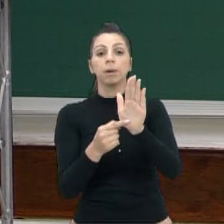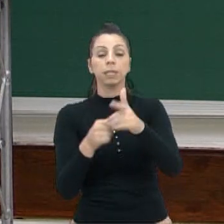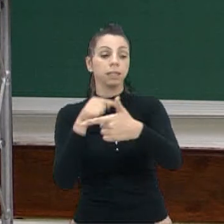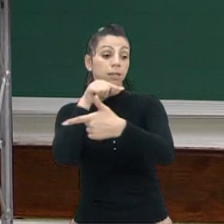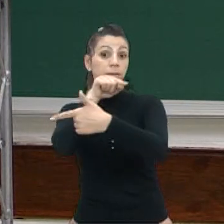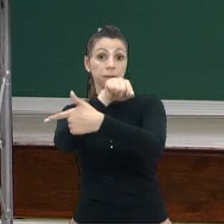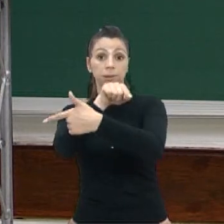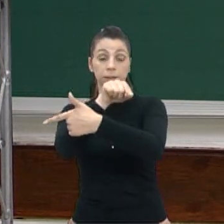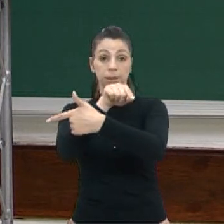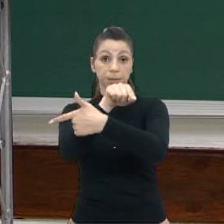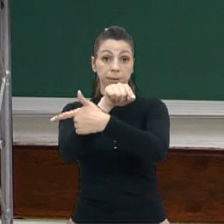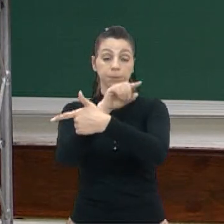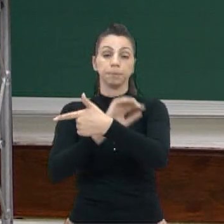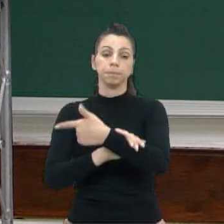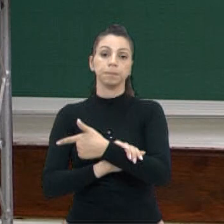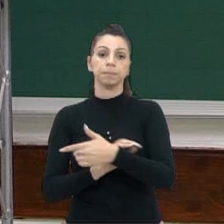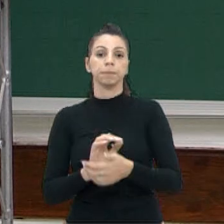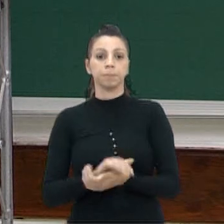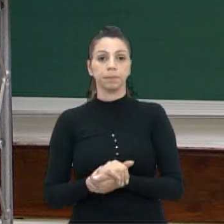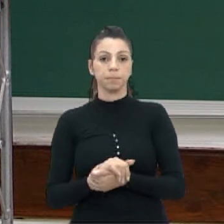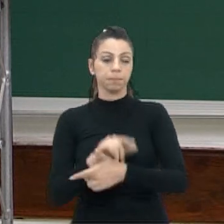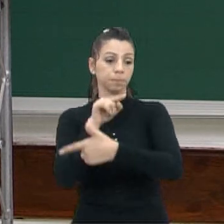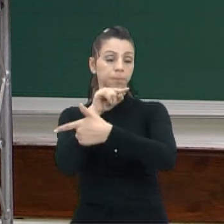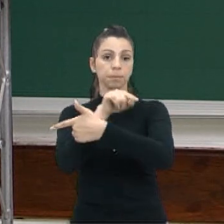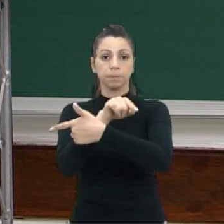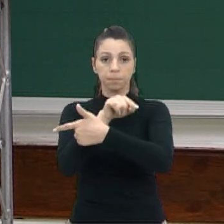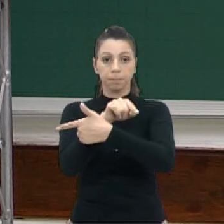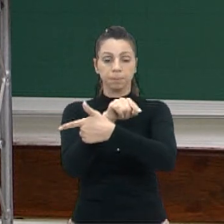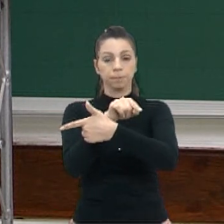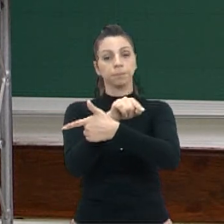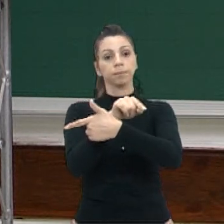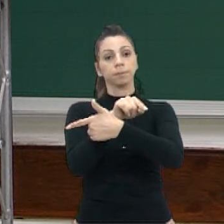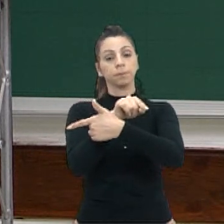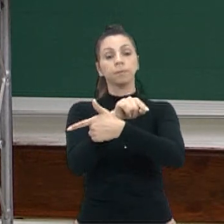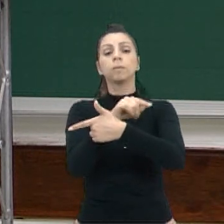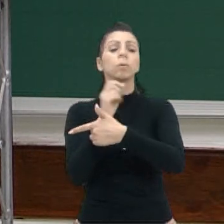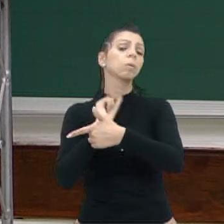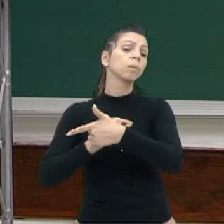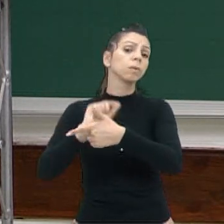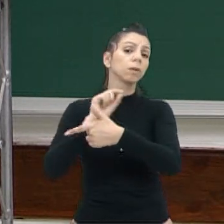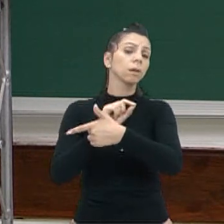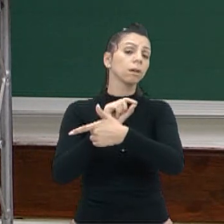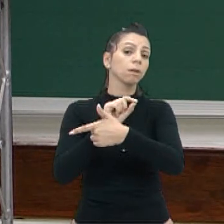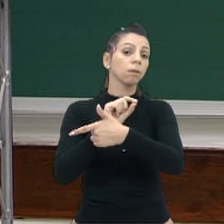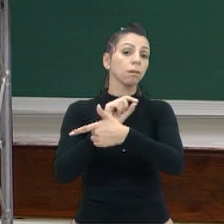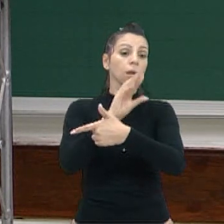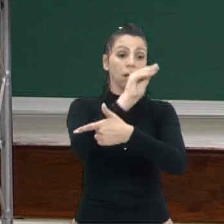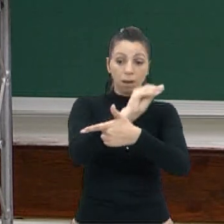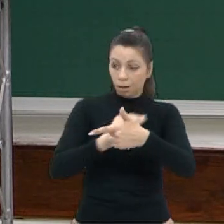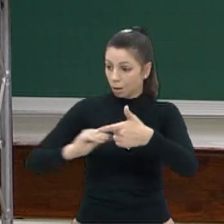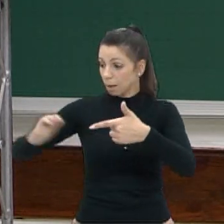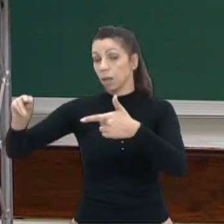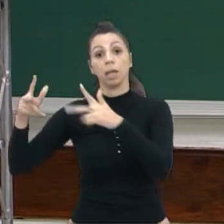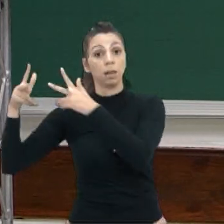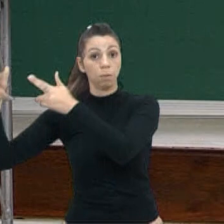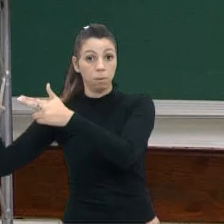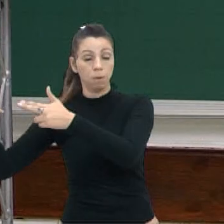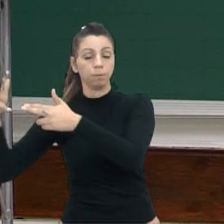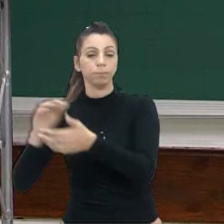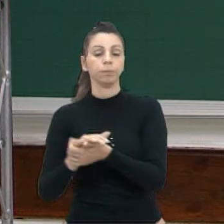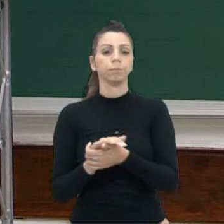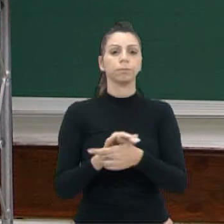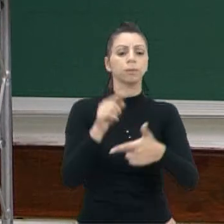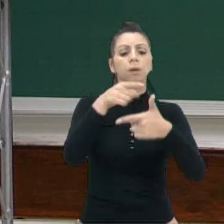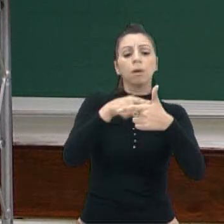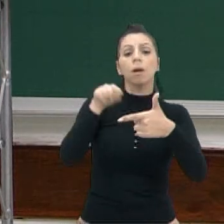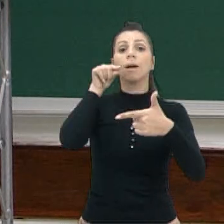termo é o divisor. Se a letra diferente aparece no dividendo, você faz o quê? Repete a letra e tudo bem. Se a letra aparecer